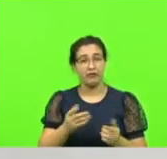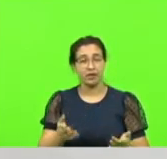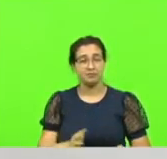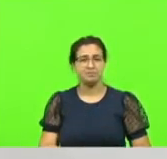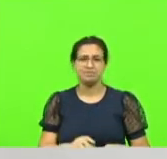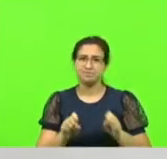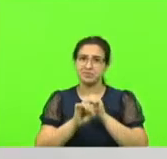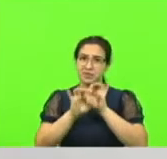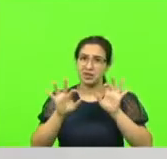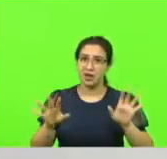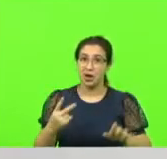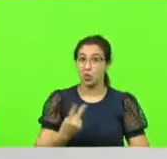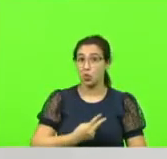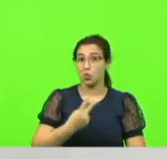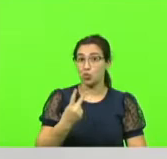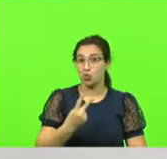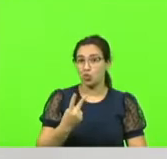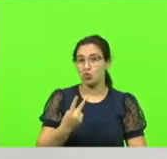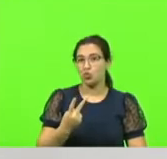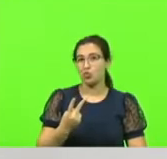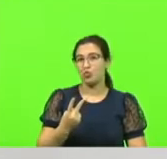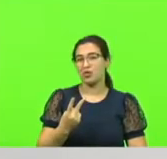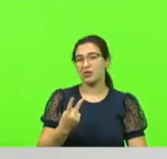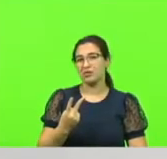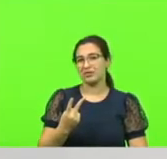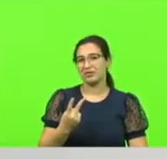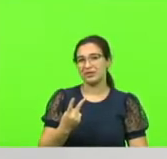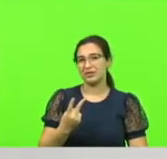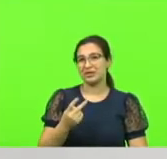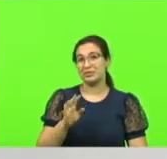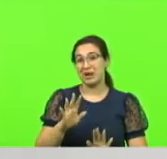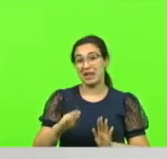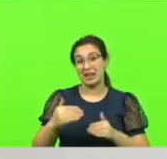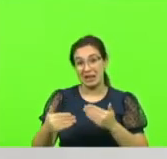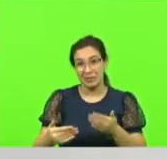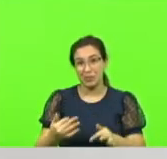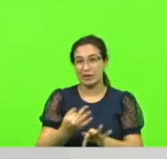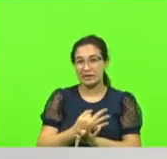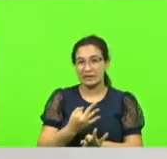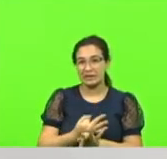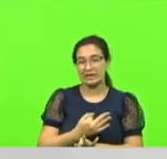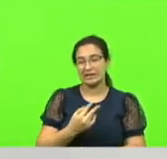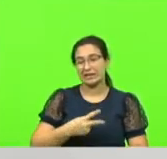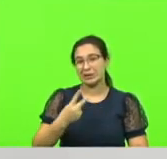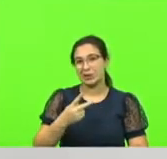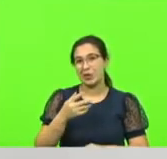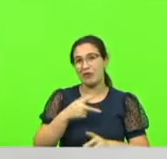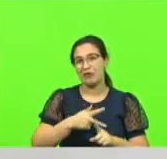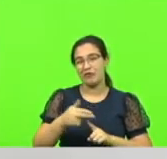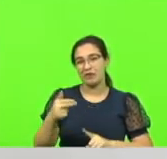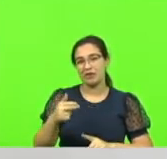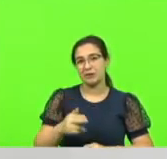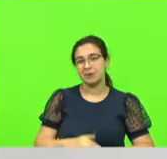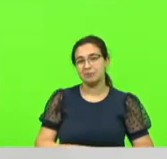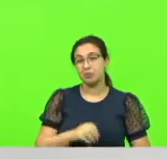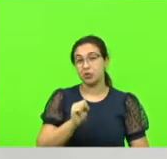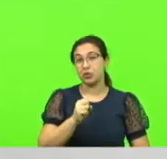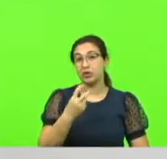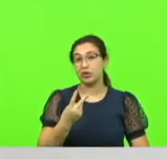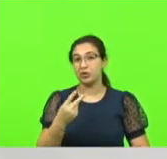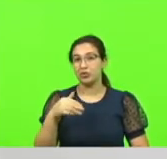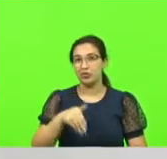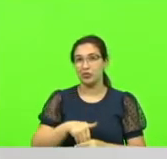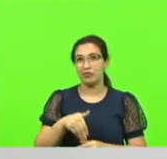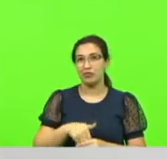foram duas tentativas, uma deu um voto a mais, que era, são 81 senadores e deu 82 votos. Sempre